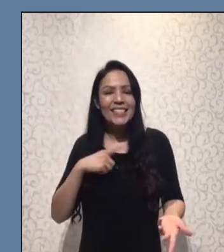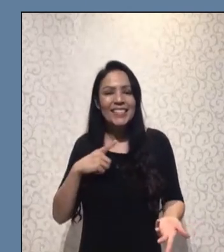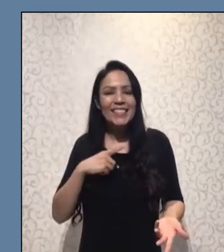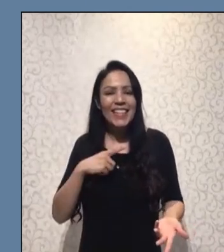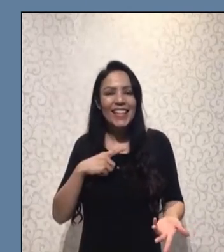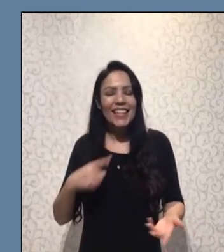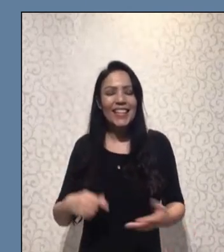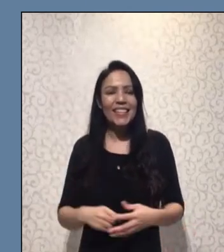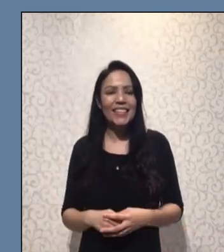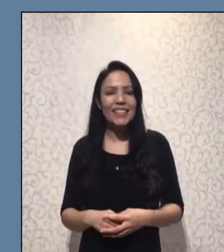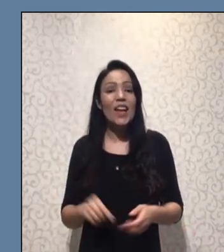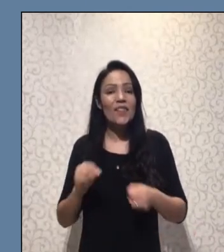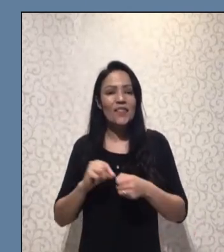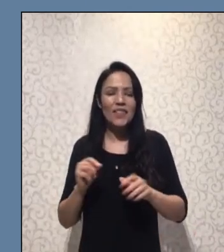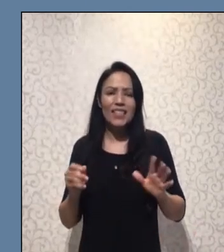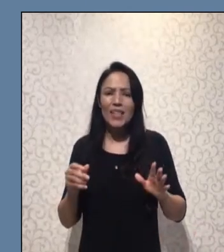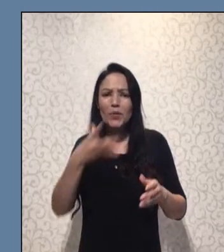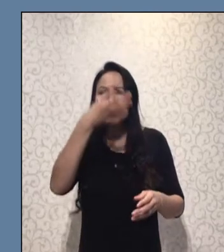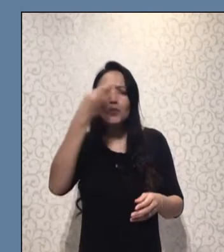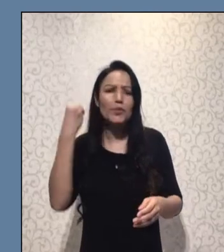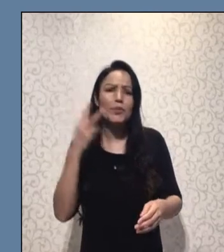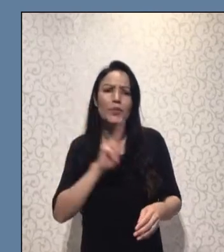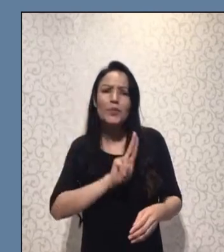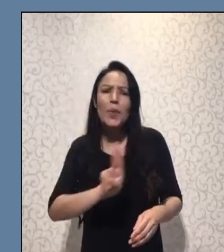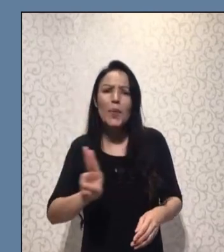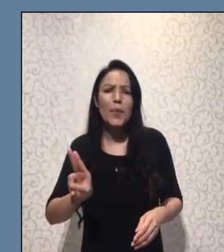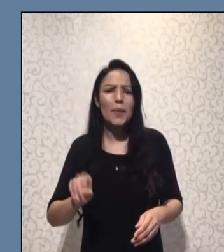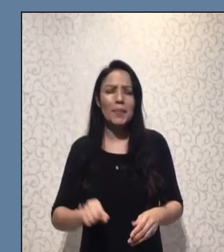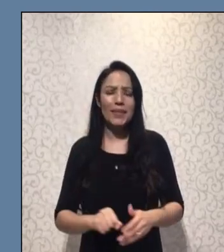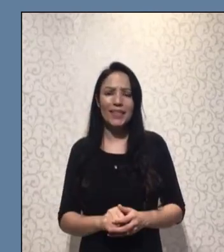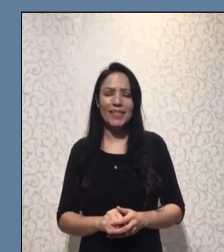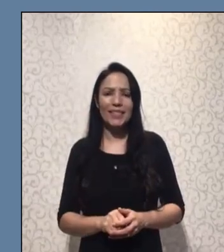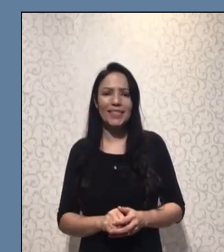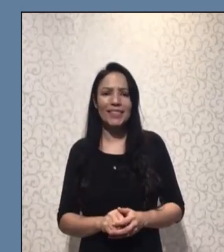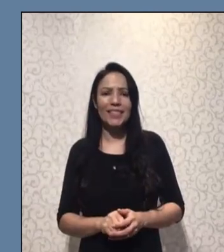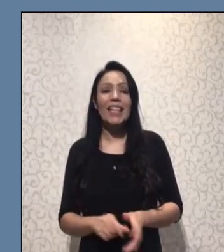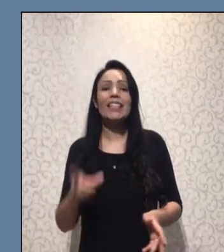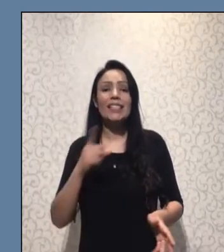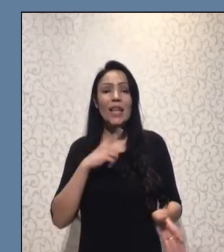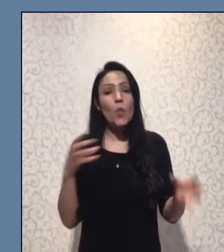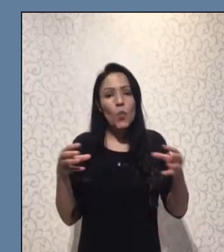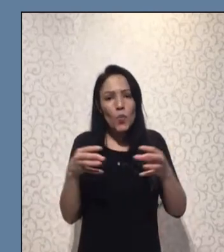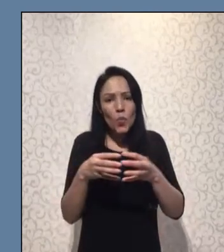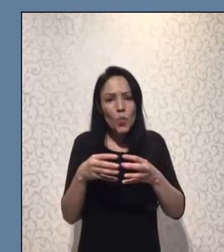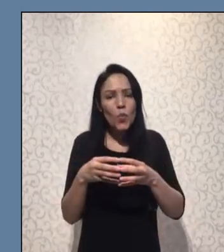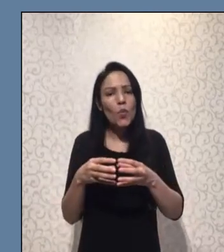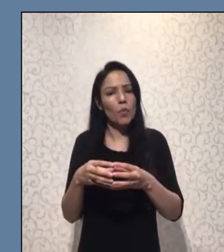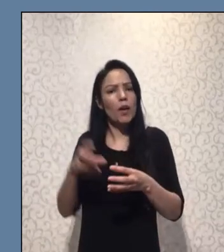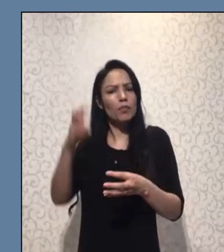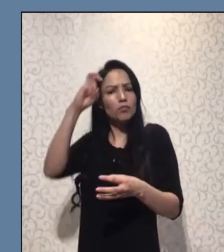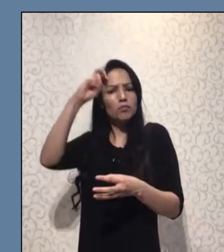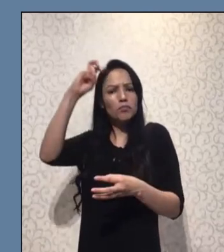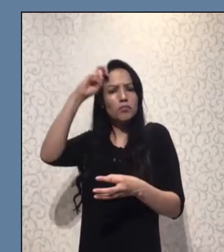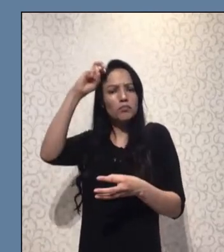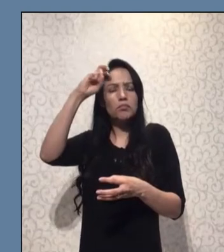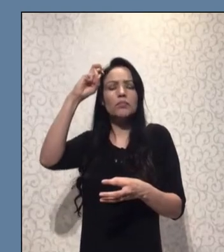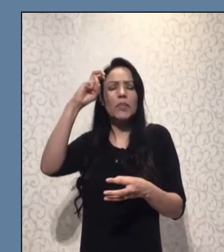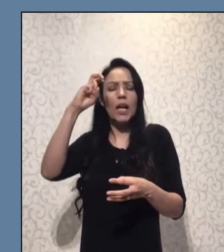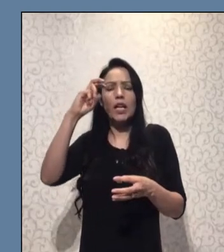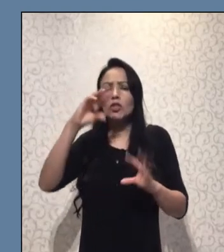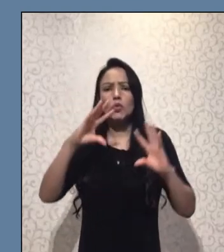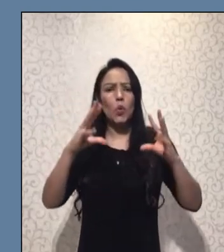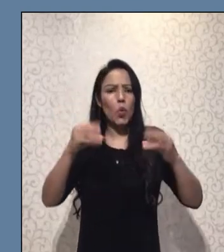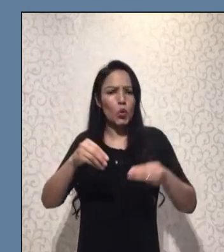enfim, sou péssimo nisso, mas você tem um grupo de intelectuais, jovens intelectuais negros, que produzem um